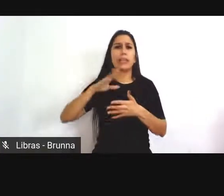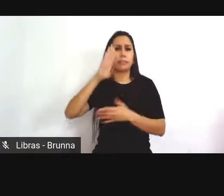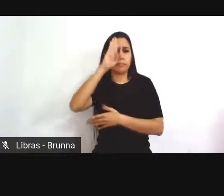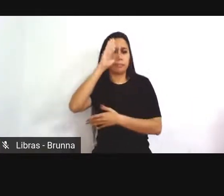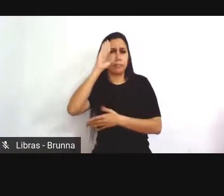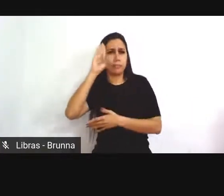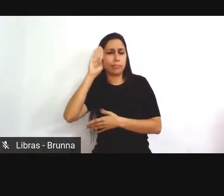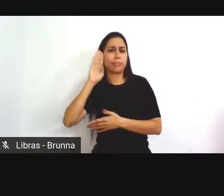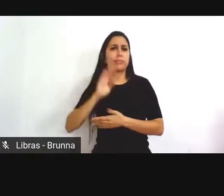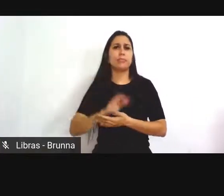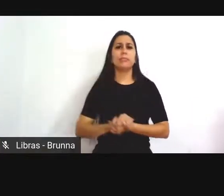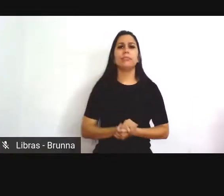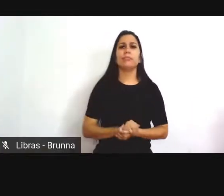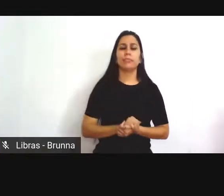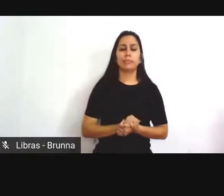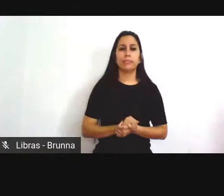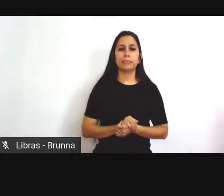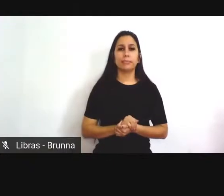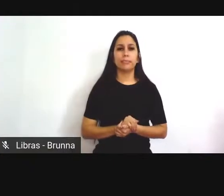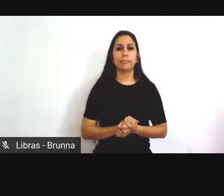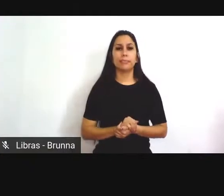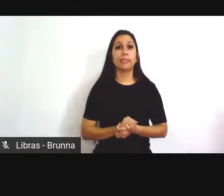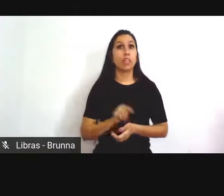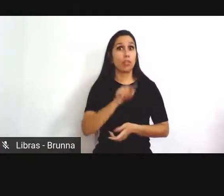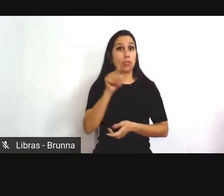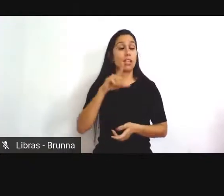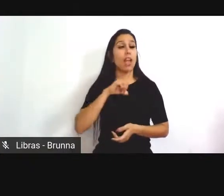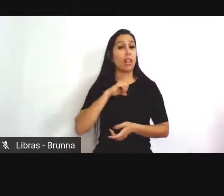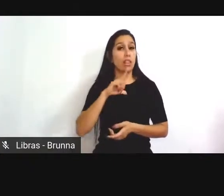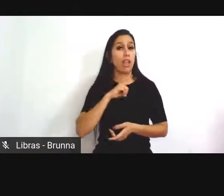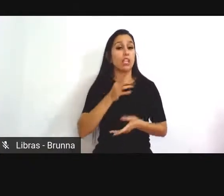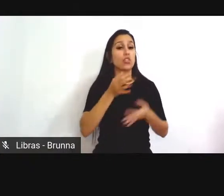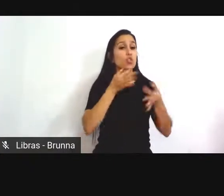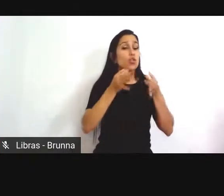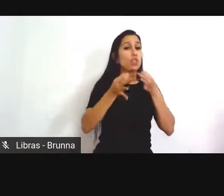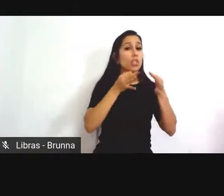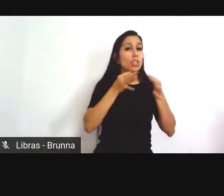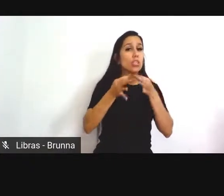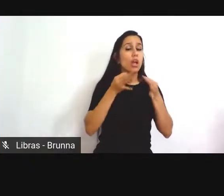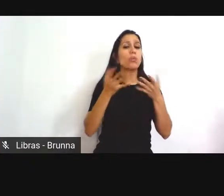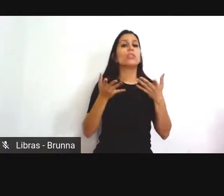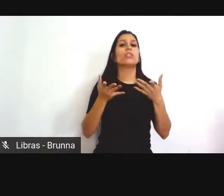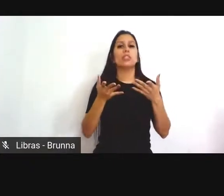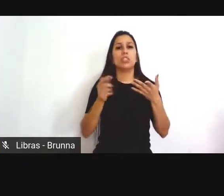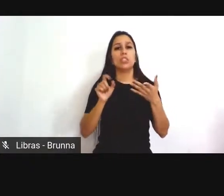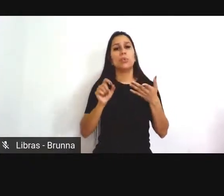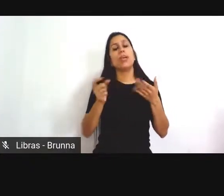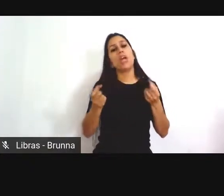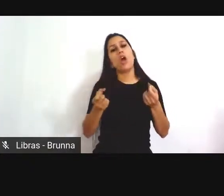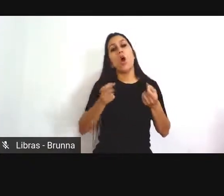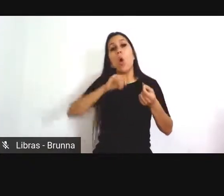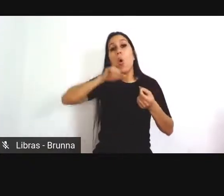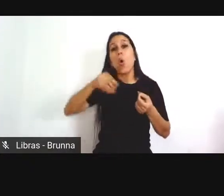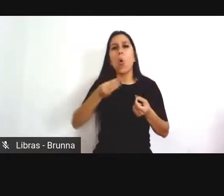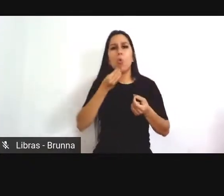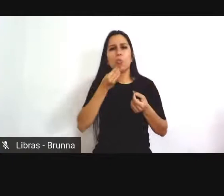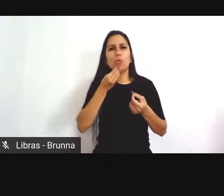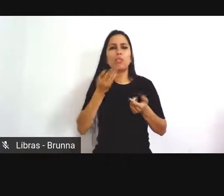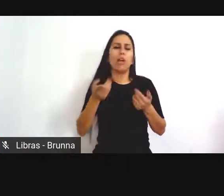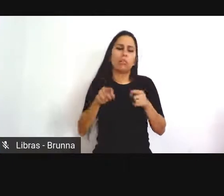pessoas, né, você tem sugestões de oportunidades de fazer pequenos trabalhos de pesquisa, pequenas